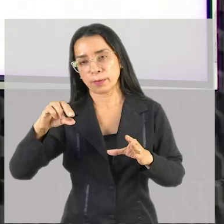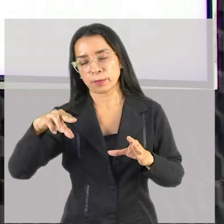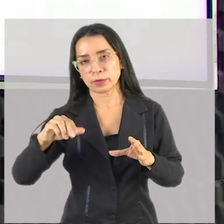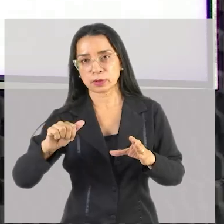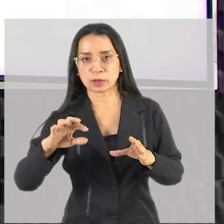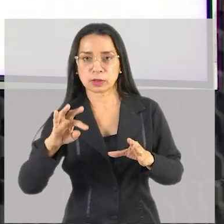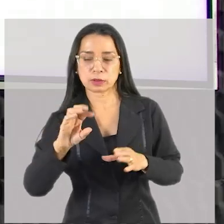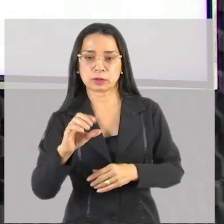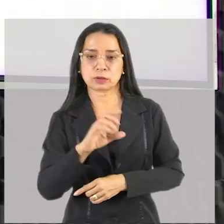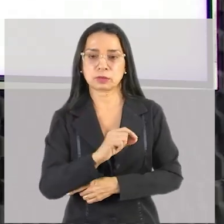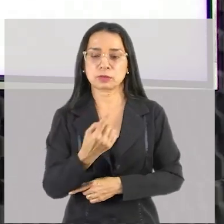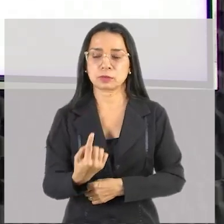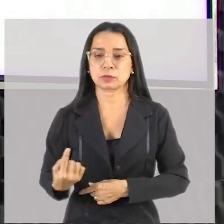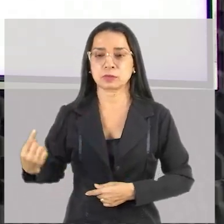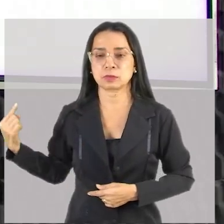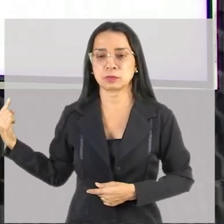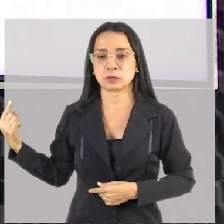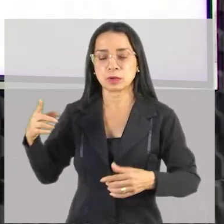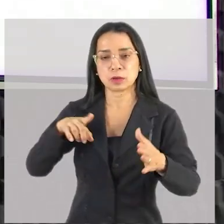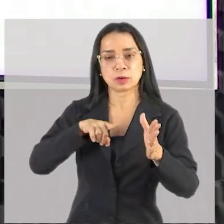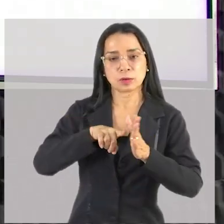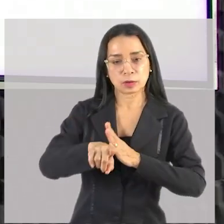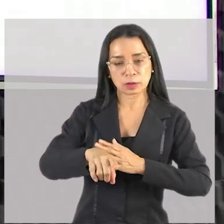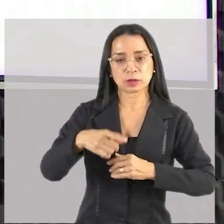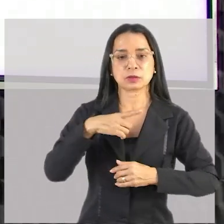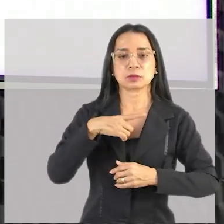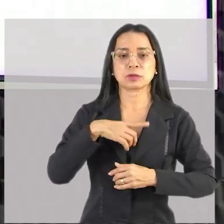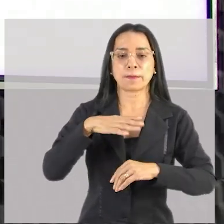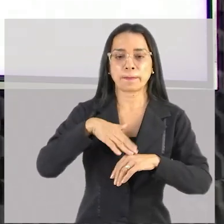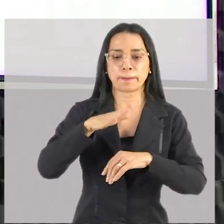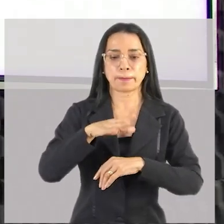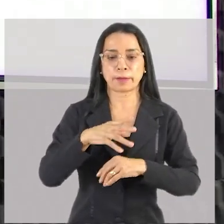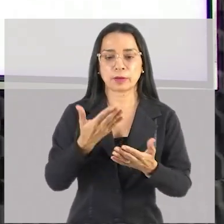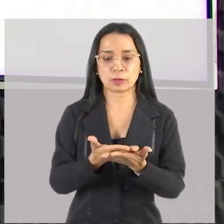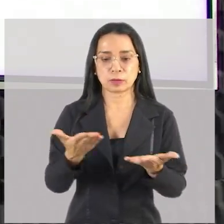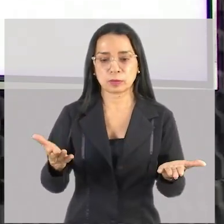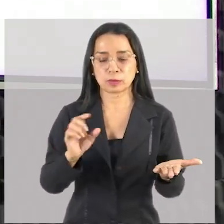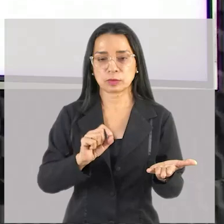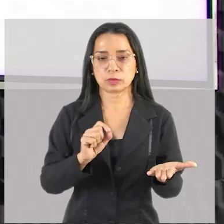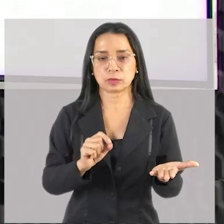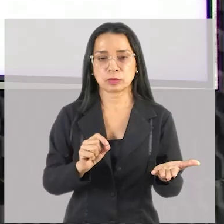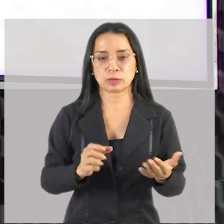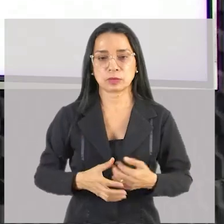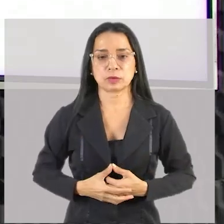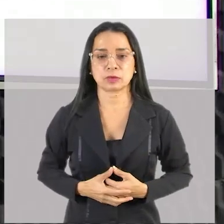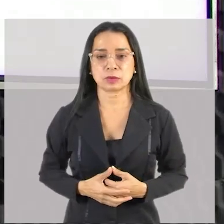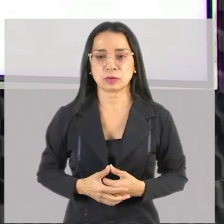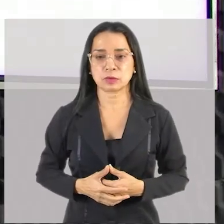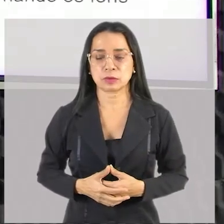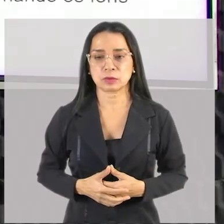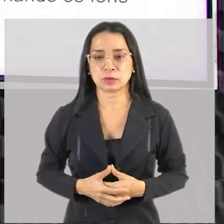Ele vai botar carbonato de cálcio. Essa é uma questão que exige mais de você, tá?